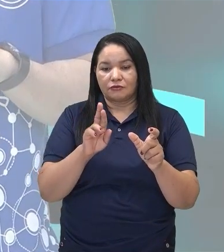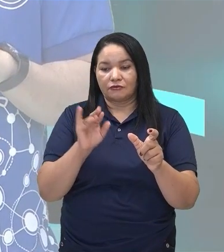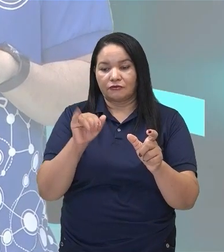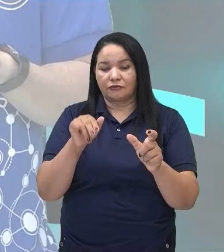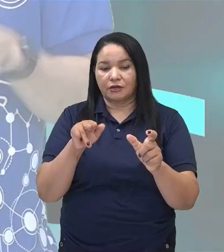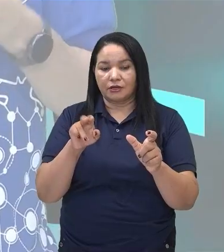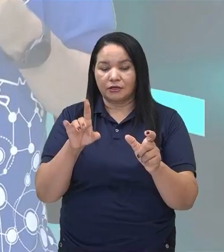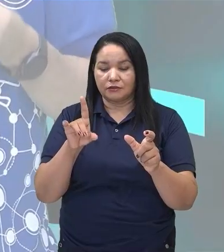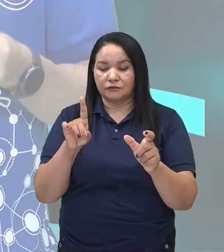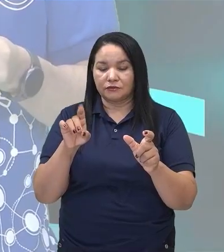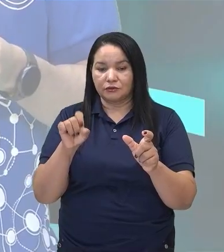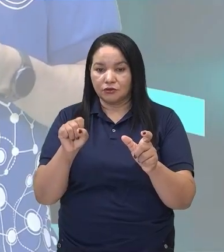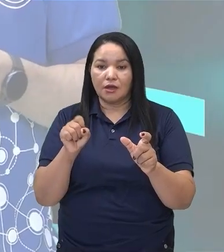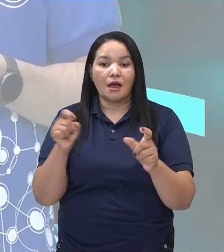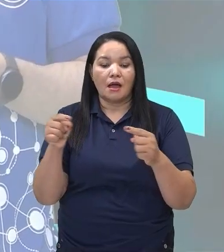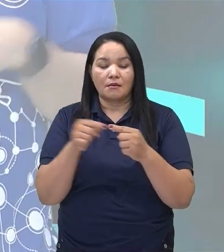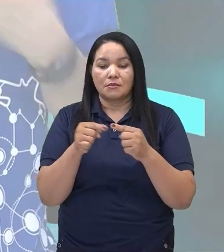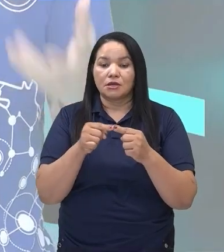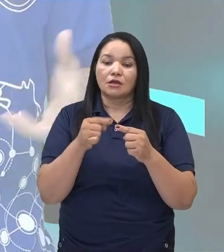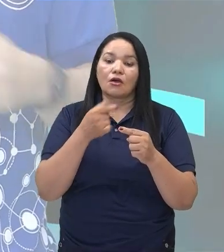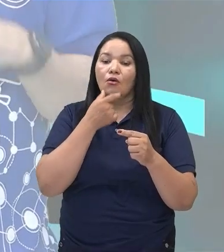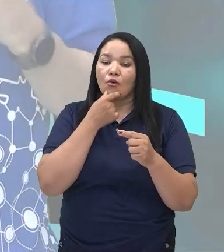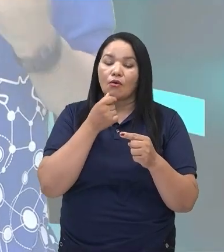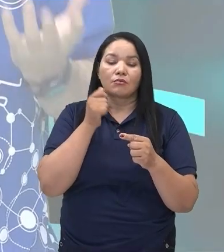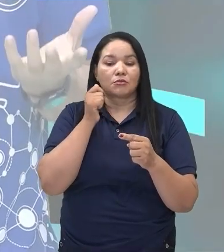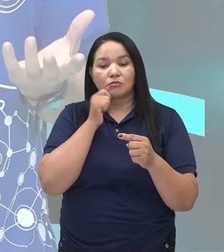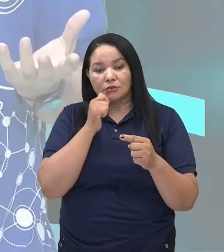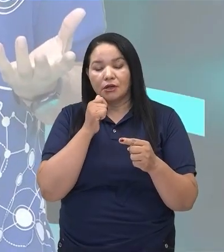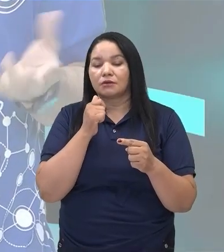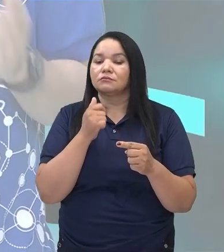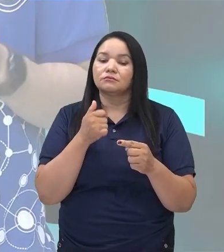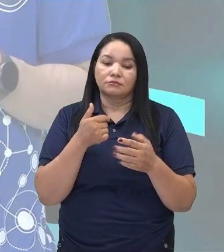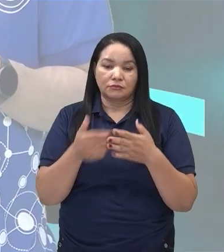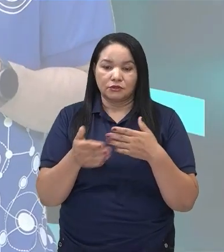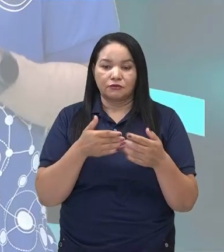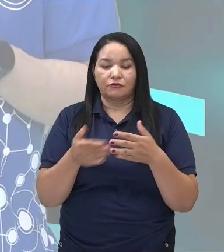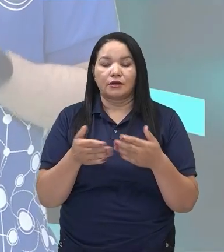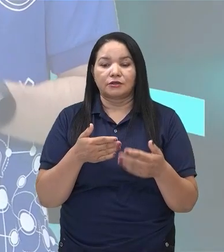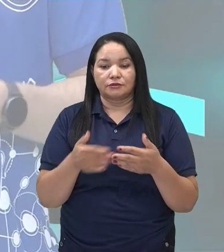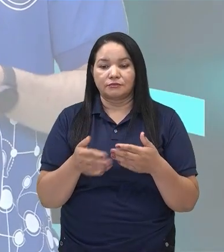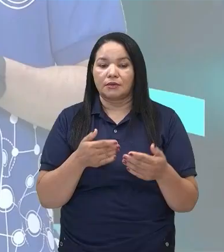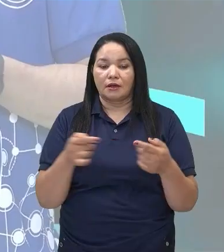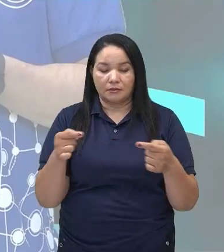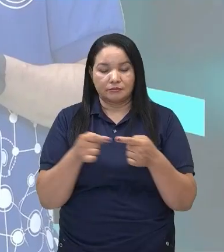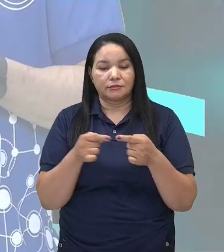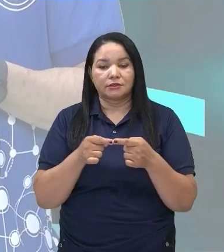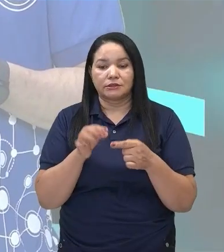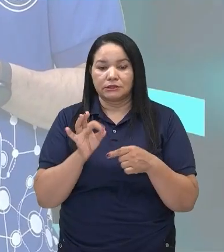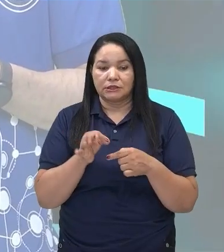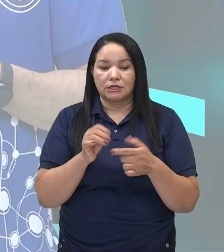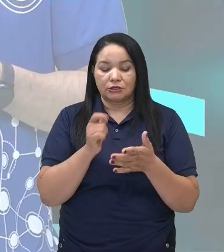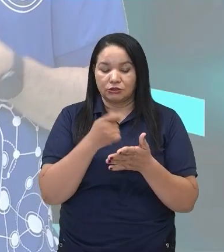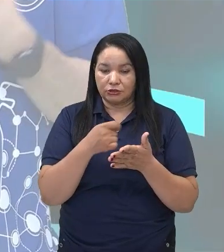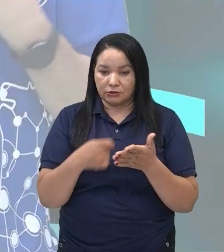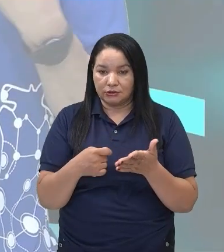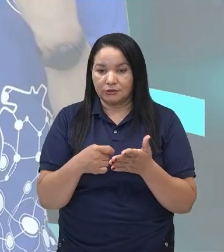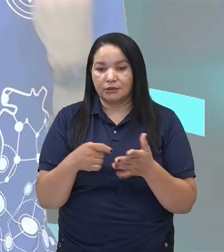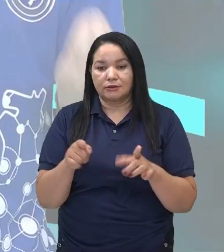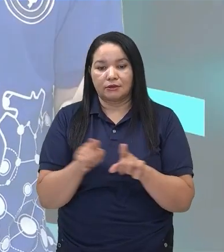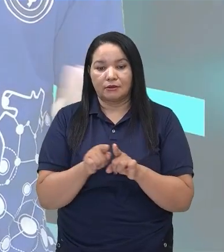para elas, tá? Friends é amigo ou amiga. Independe, ele tem a mesma grafia tanto